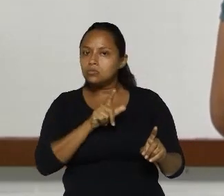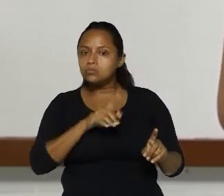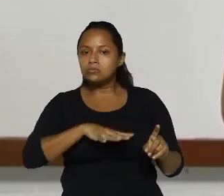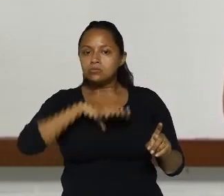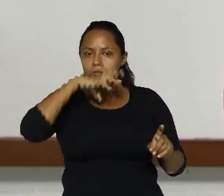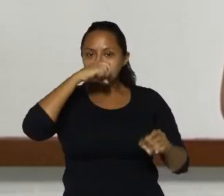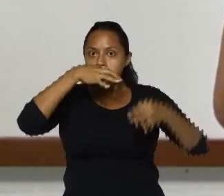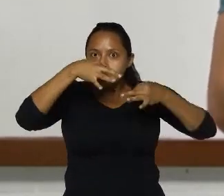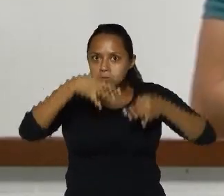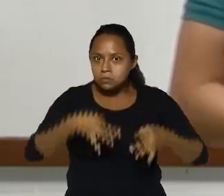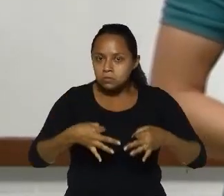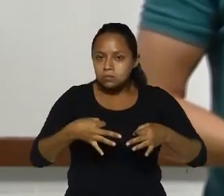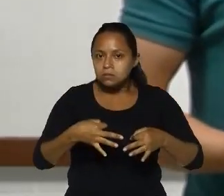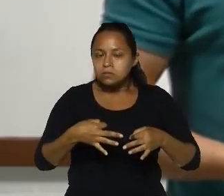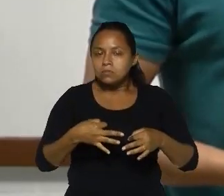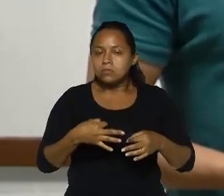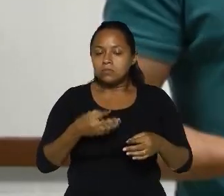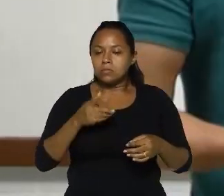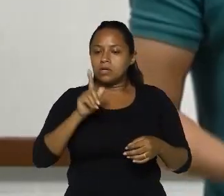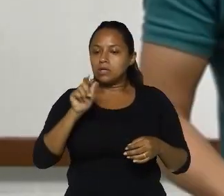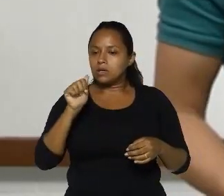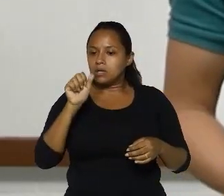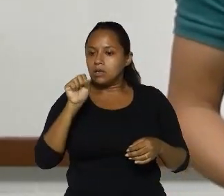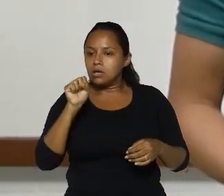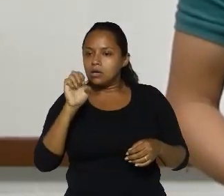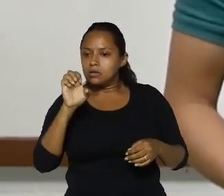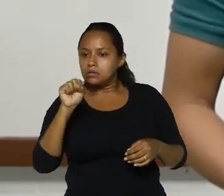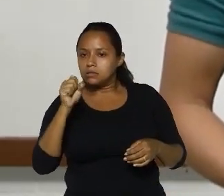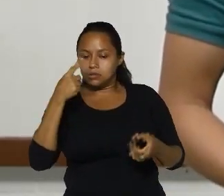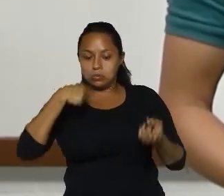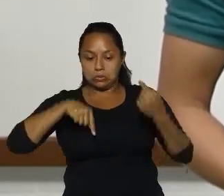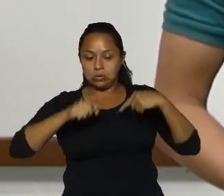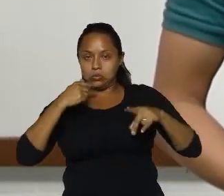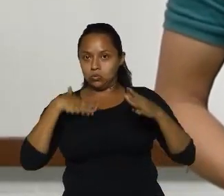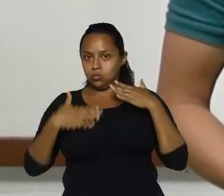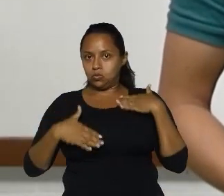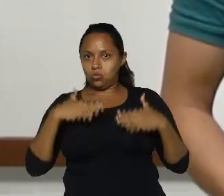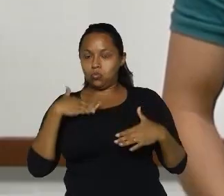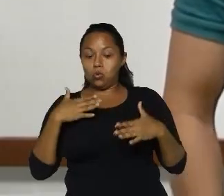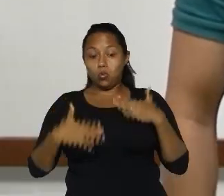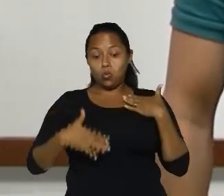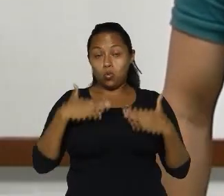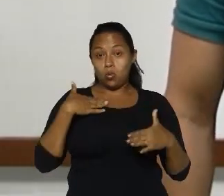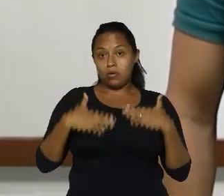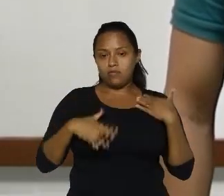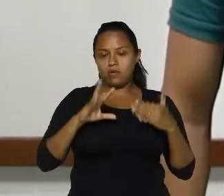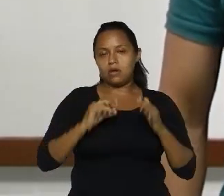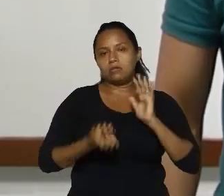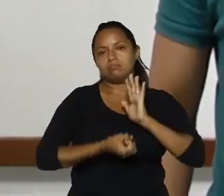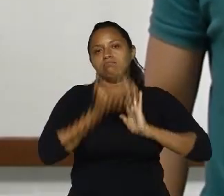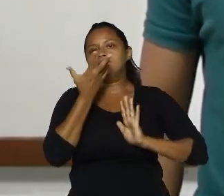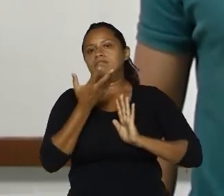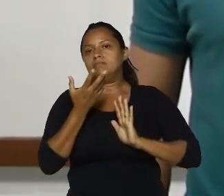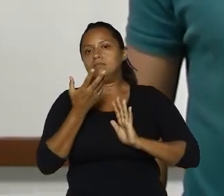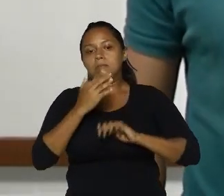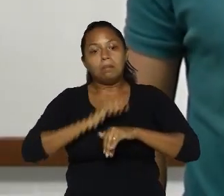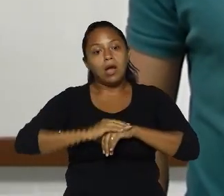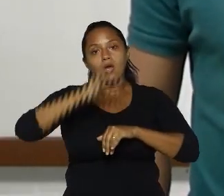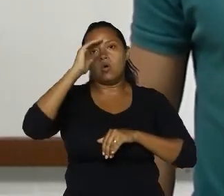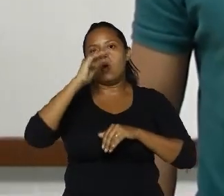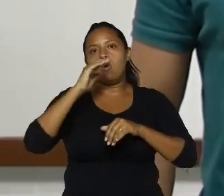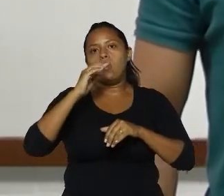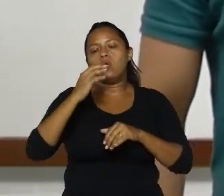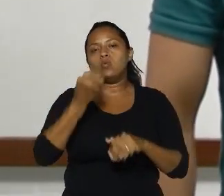quantidade correta de gases no seu corpo circulando? O corpo vai produzir uma maior quantidade de